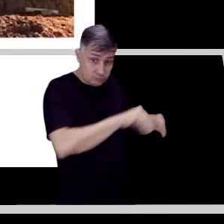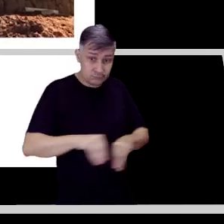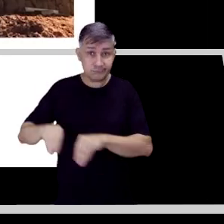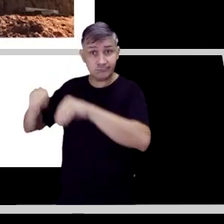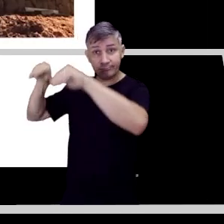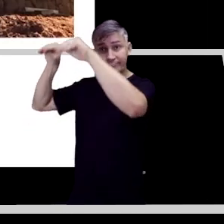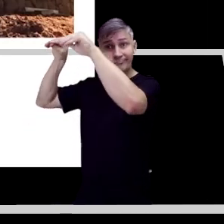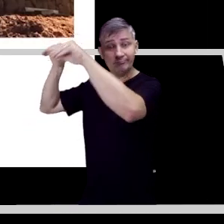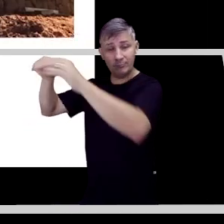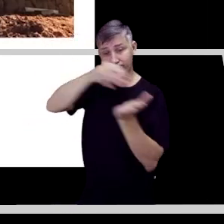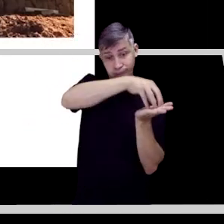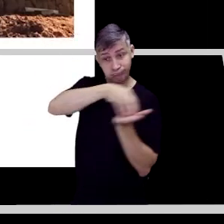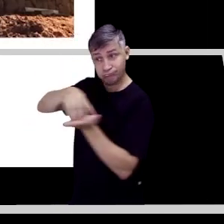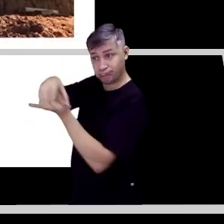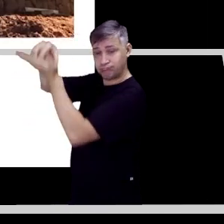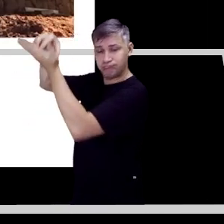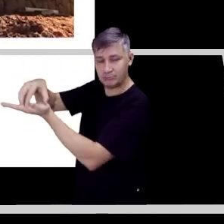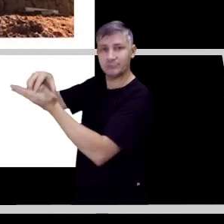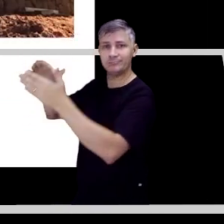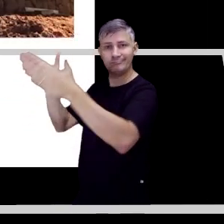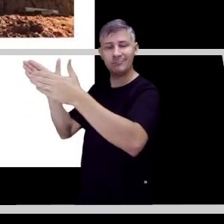o que a gente chama de obra molhada, né? Todas as